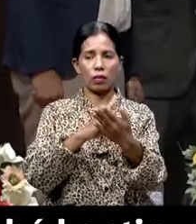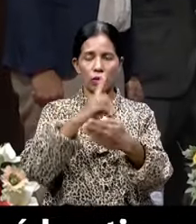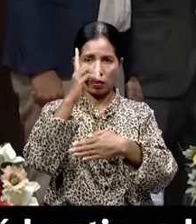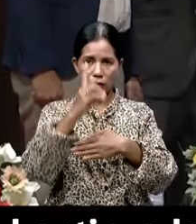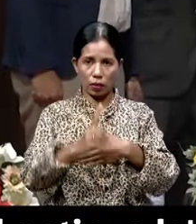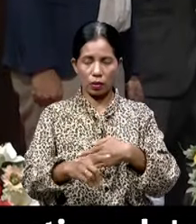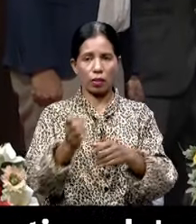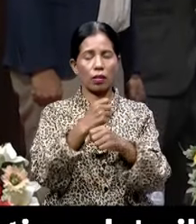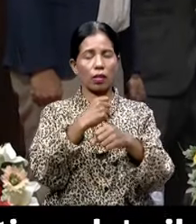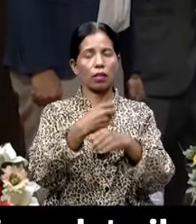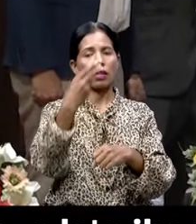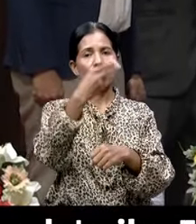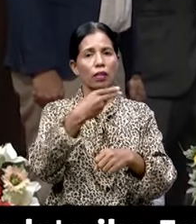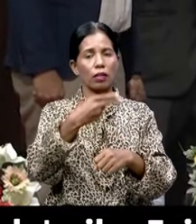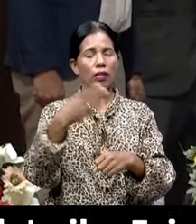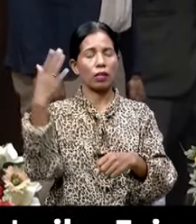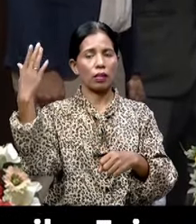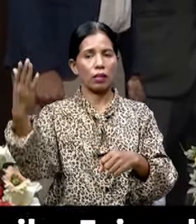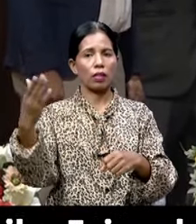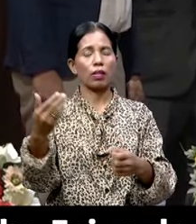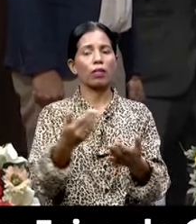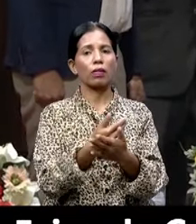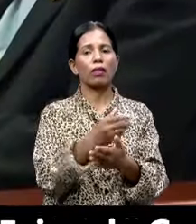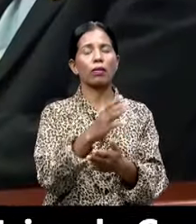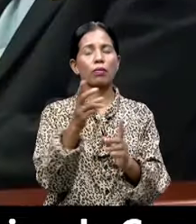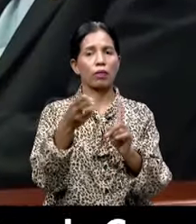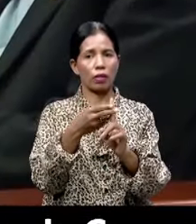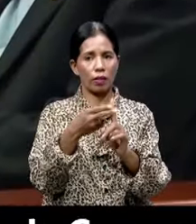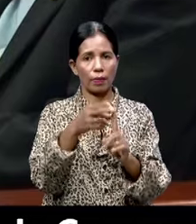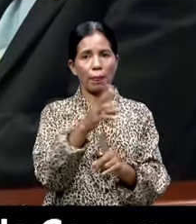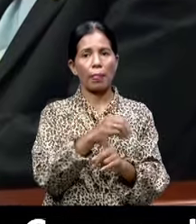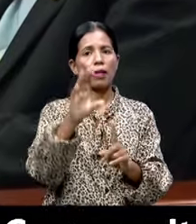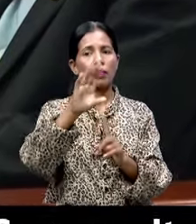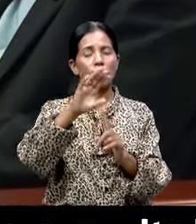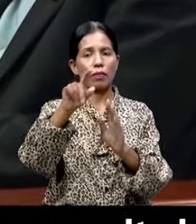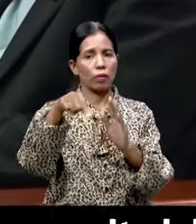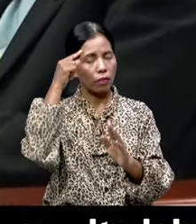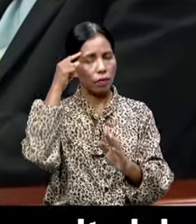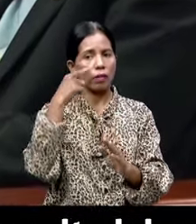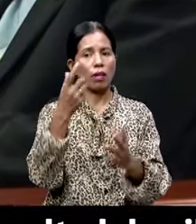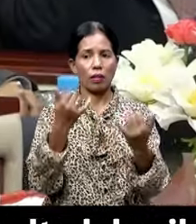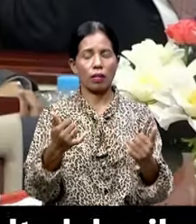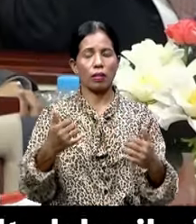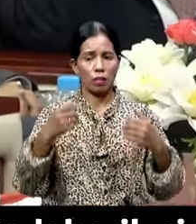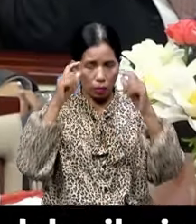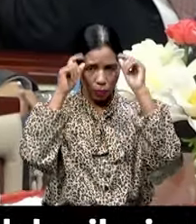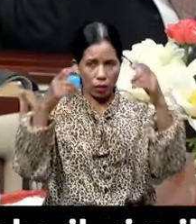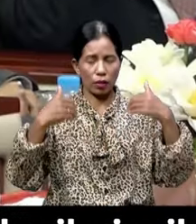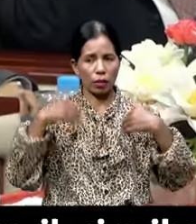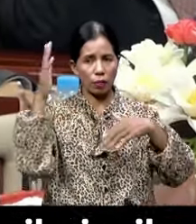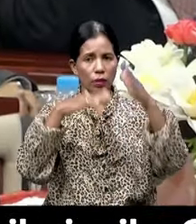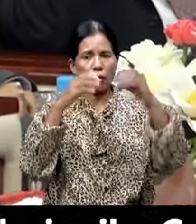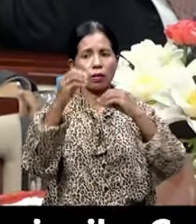nebe Macalau, Quintané e Renovo Turismo. Sefi governo ratete daudão nem né? Timor-Leste e o problema com nova qualidade